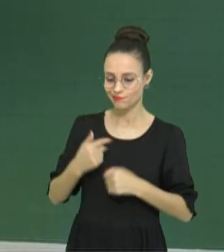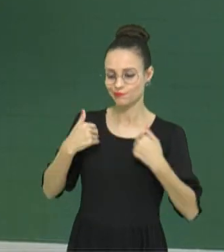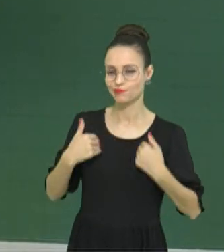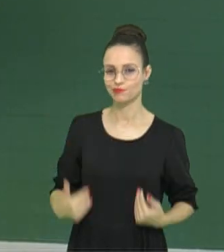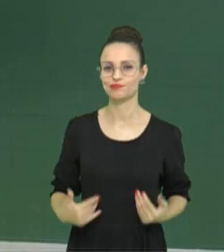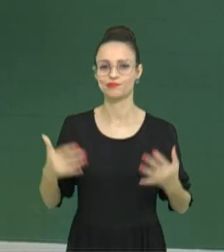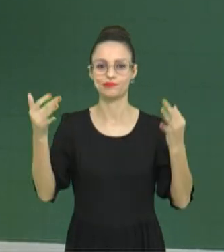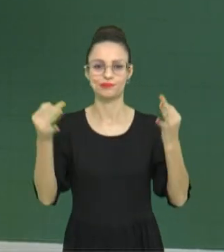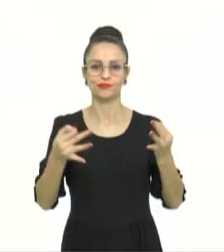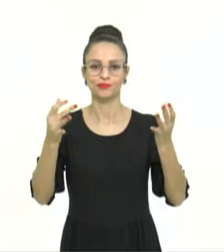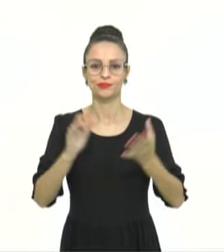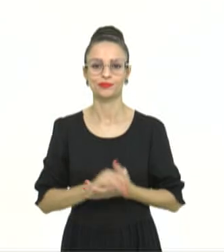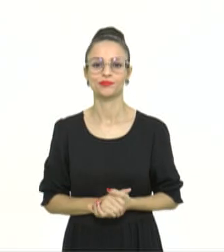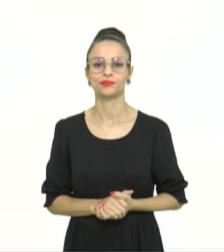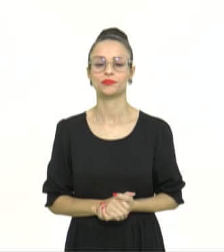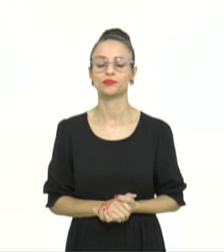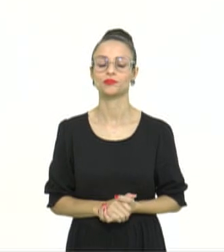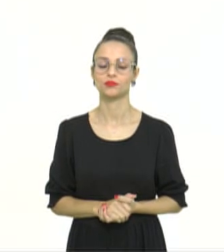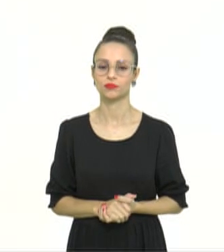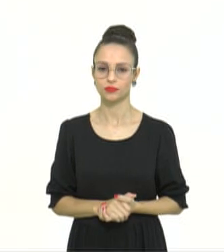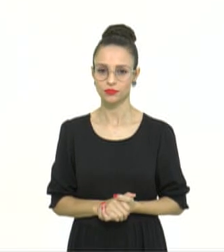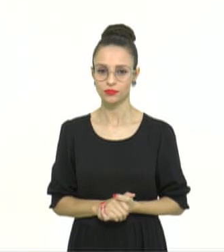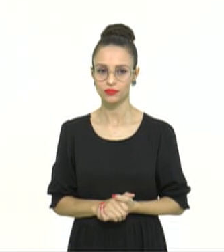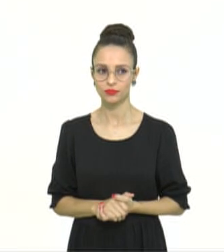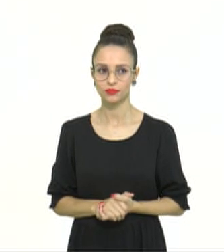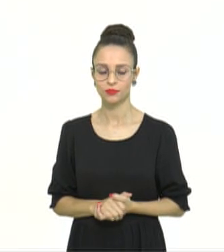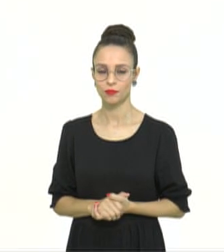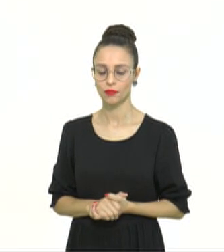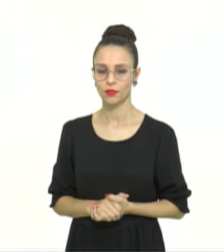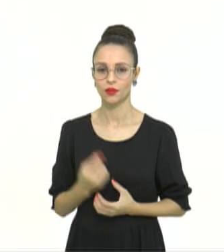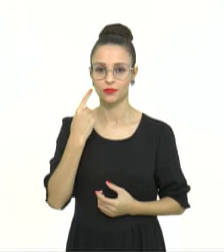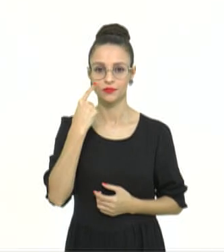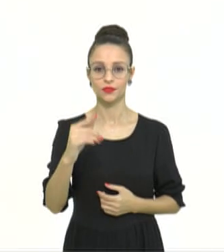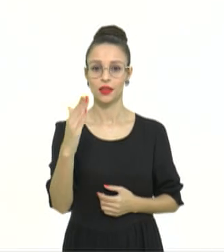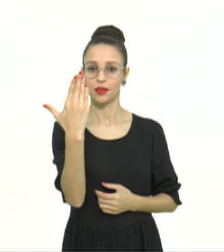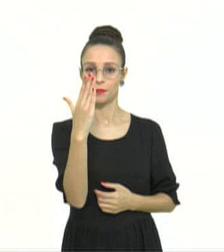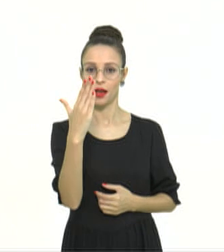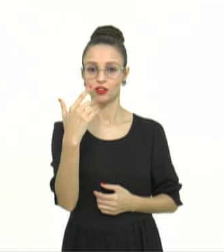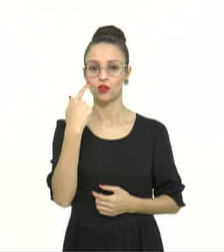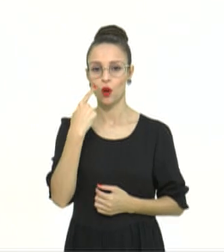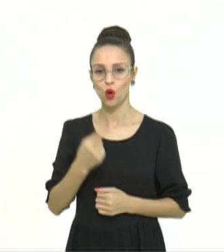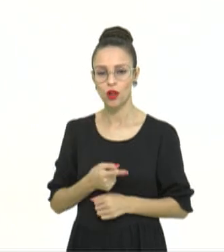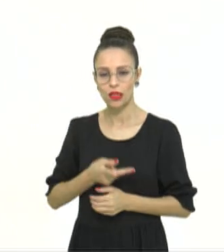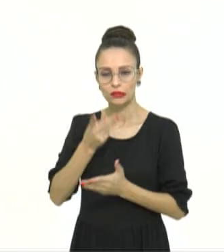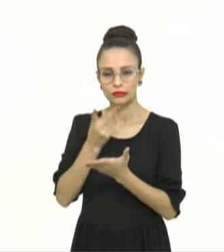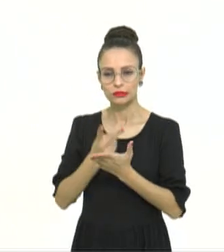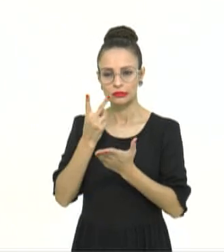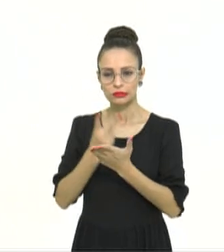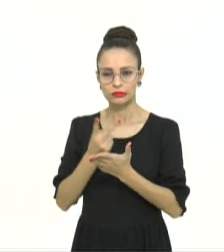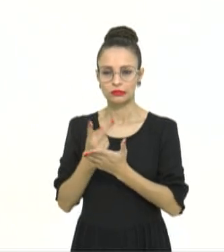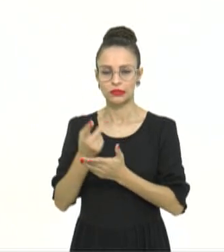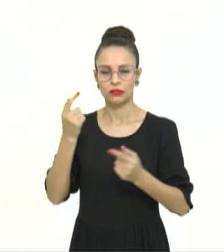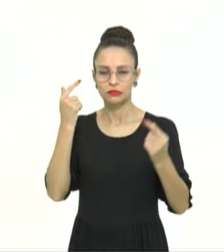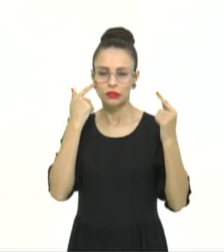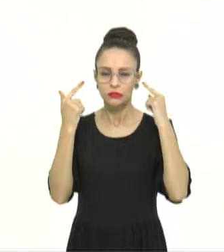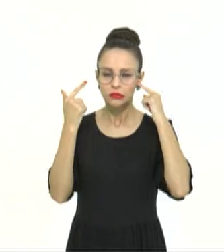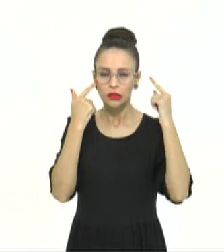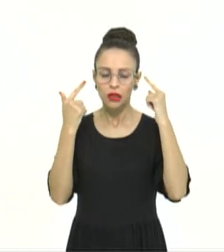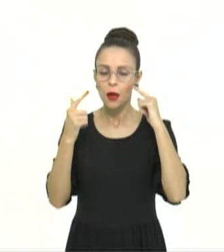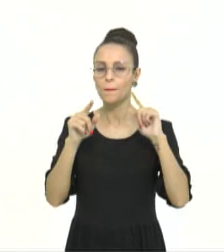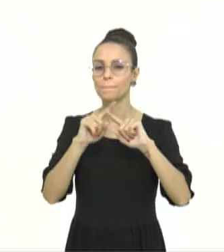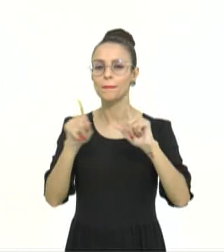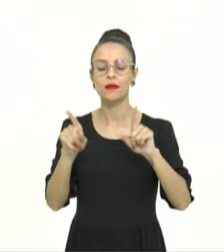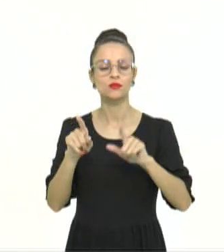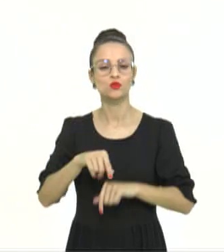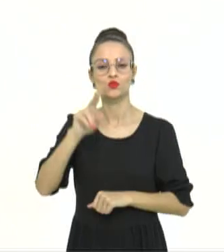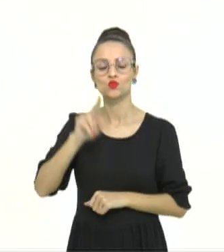perfeito. A própria imagem, ela refletida no espelho, ela se torna obcecante, incapaz de satisfazê-la